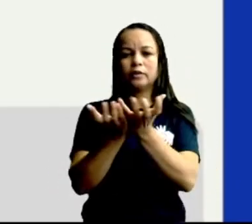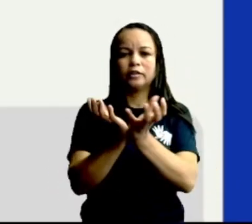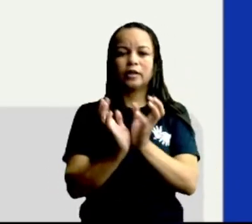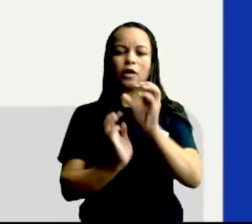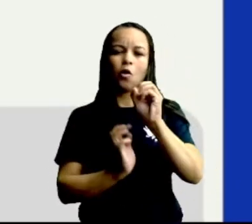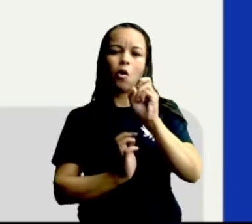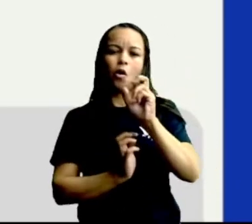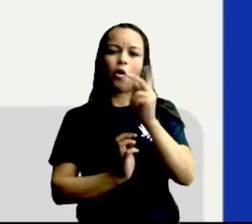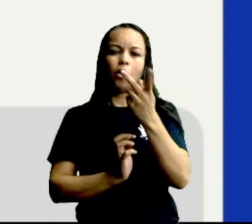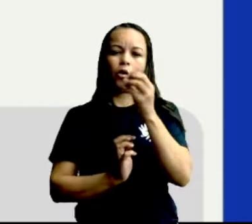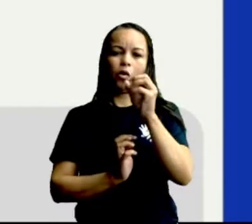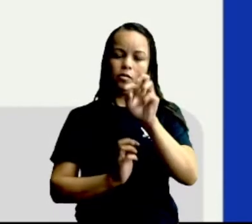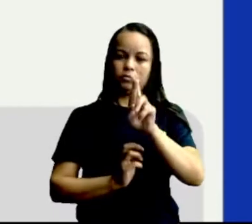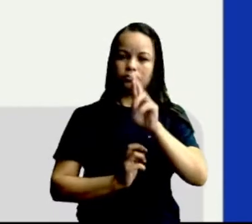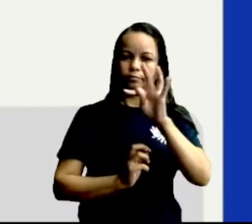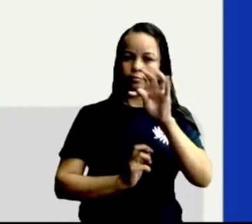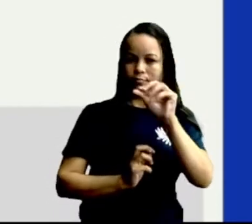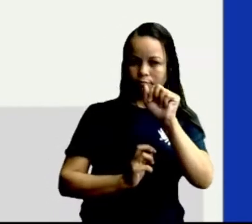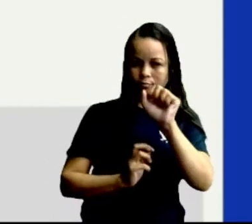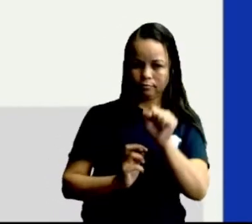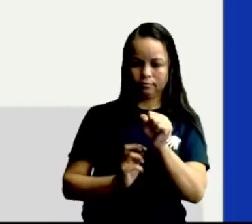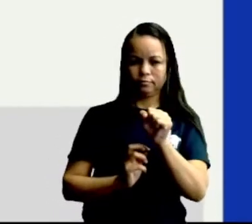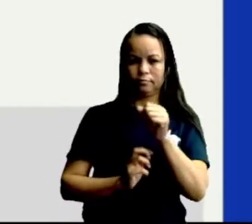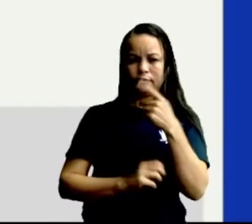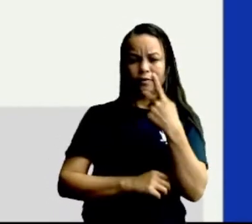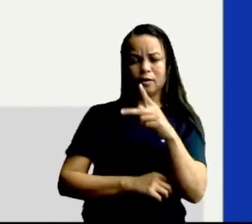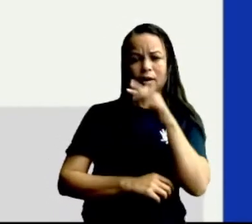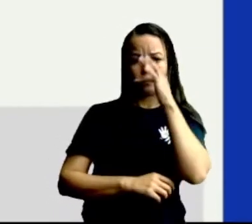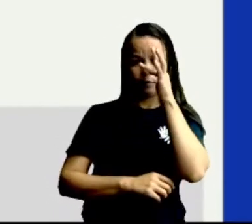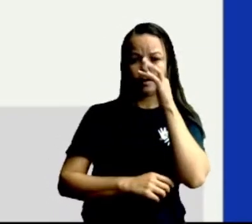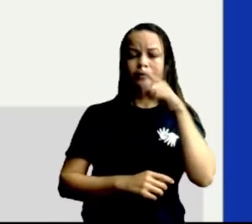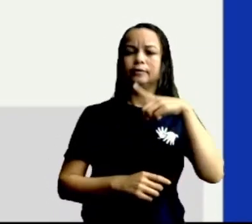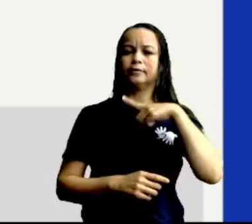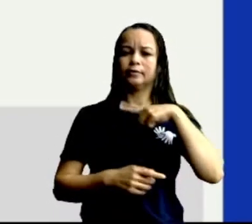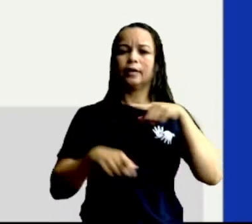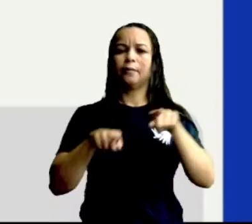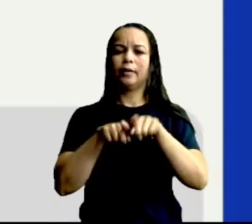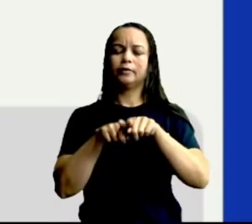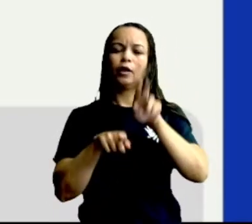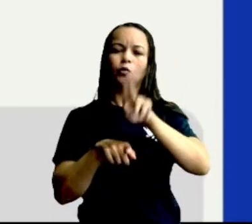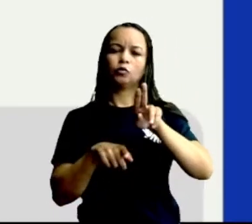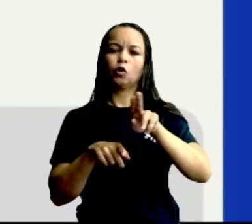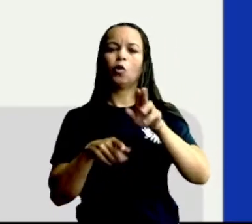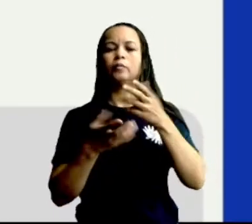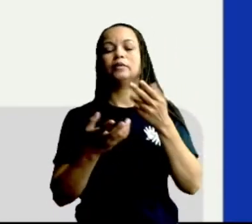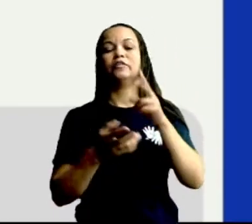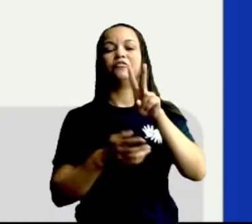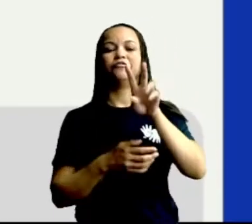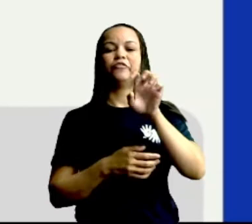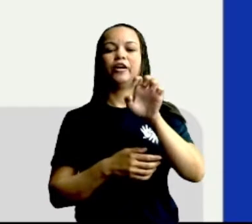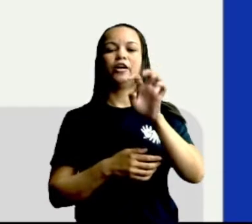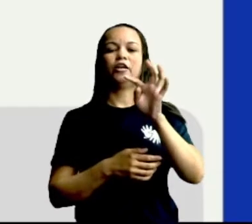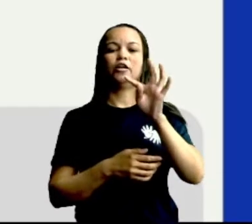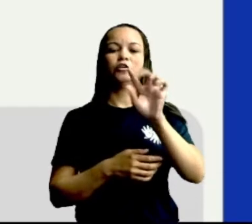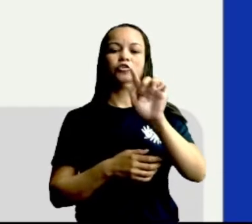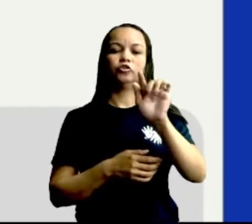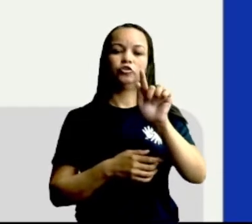As plantas, elas também são chamadas de vegetais. Elas fazem parte da